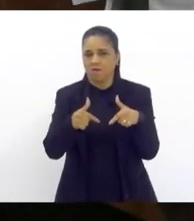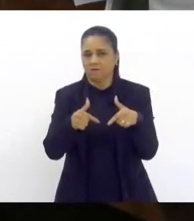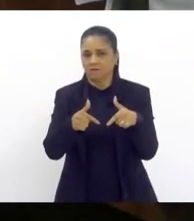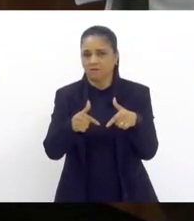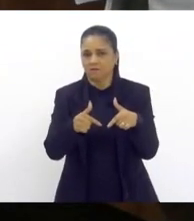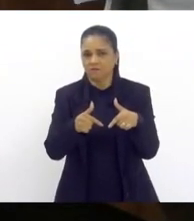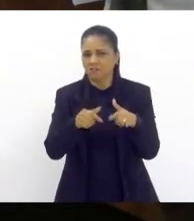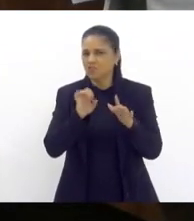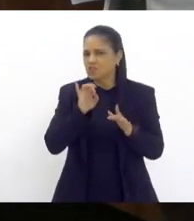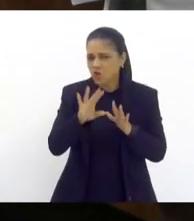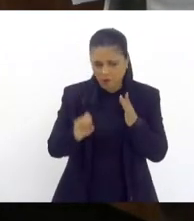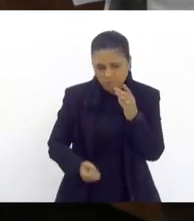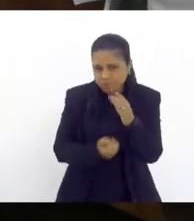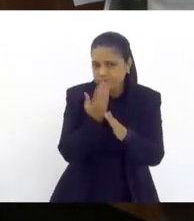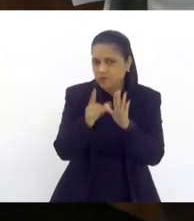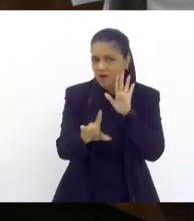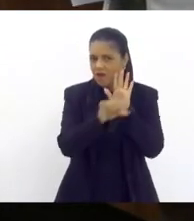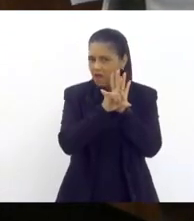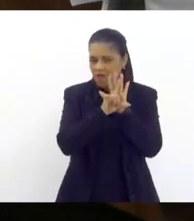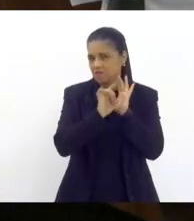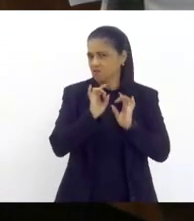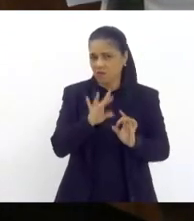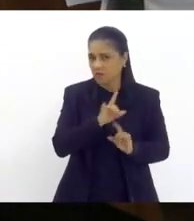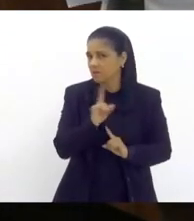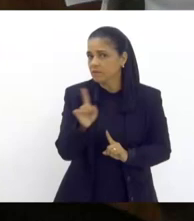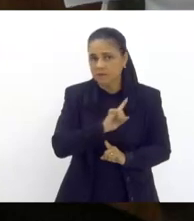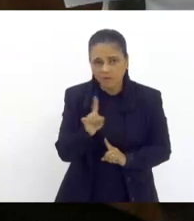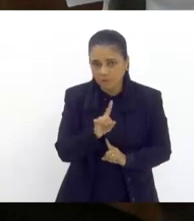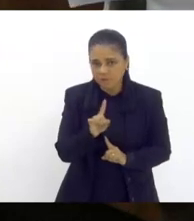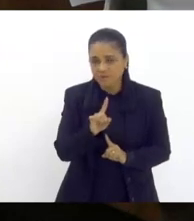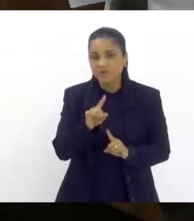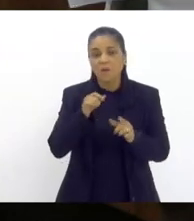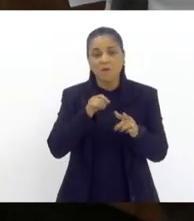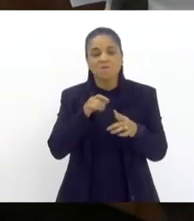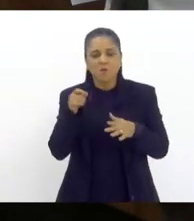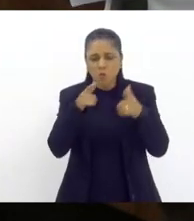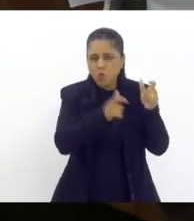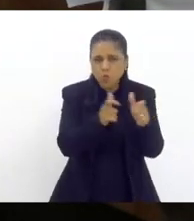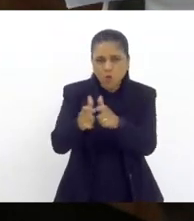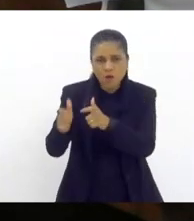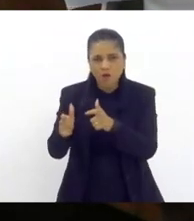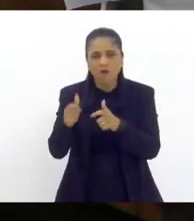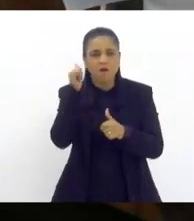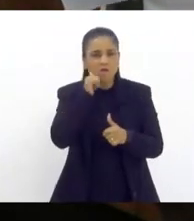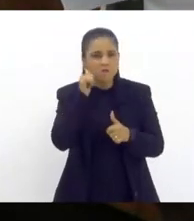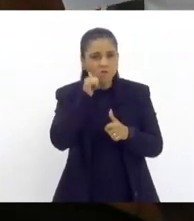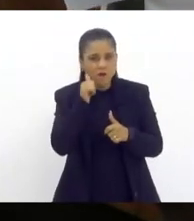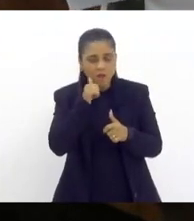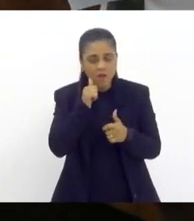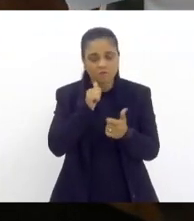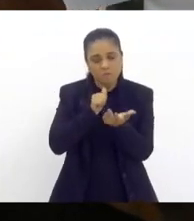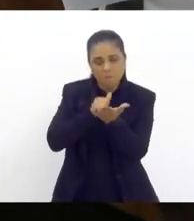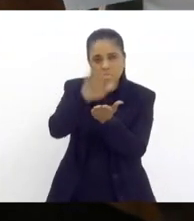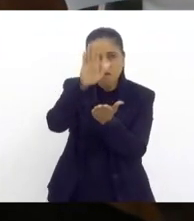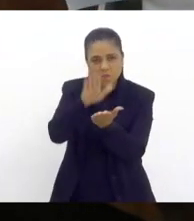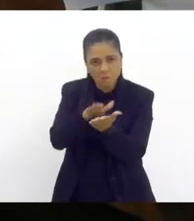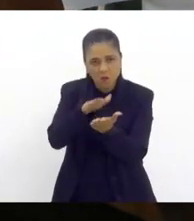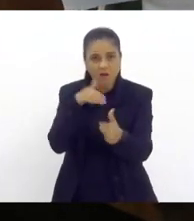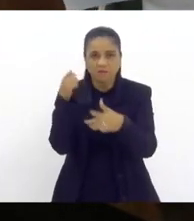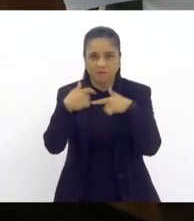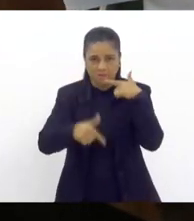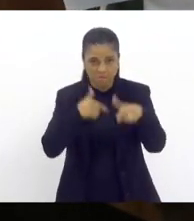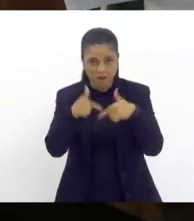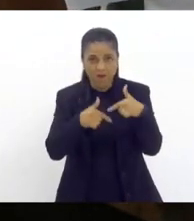bastou fazer a lei. Nós tivemos que ir em lugares onde mulheres foram demitidas porque não deitaram com seus chefes para criar